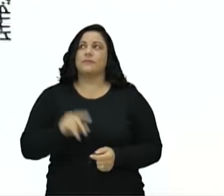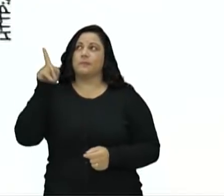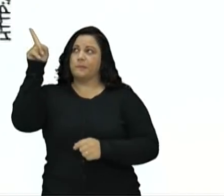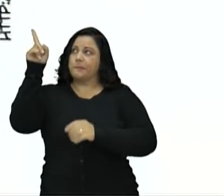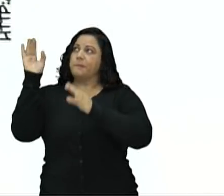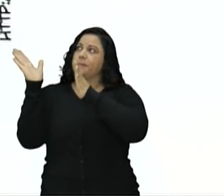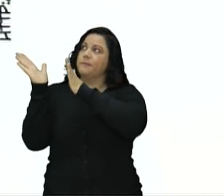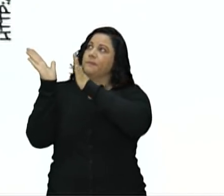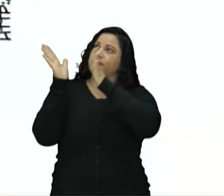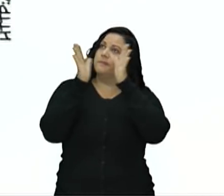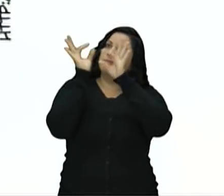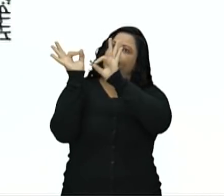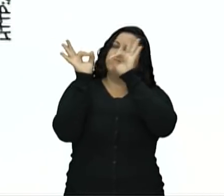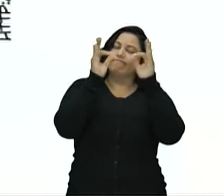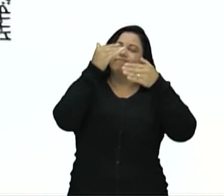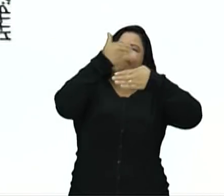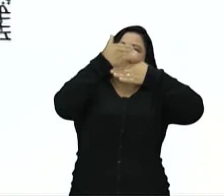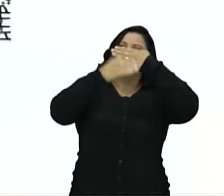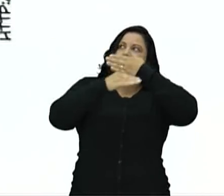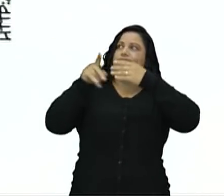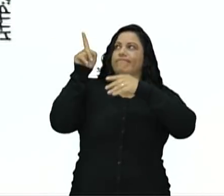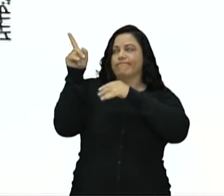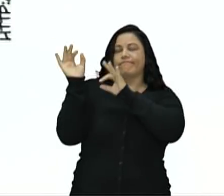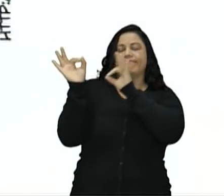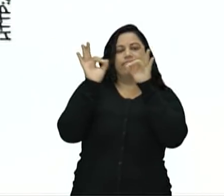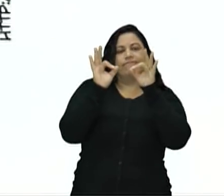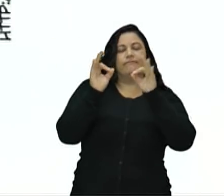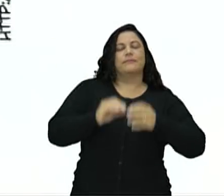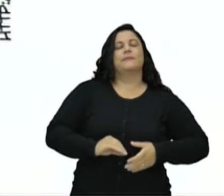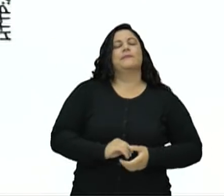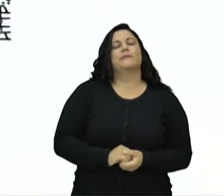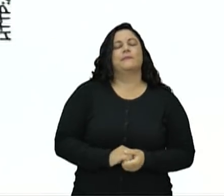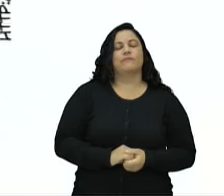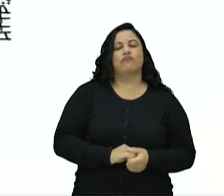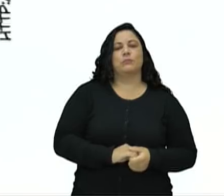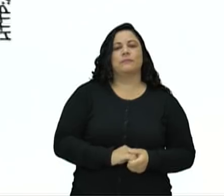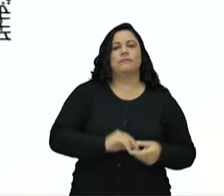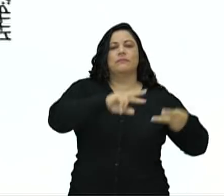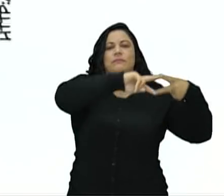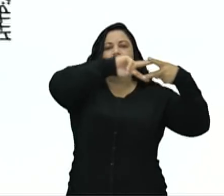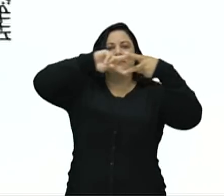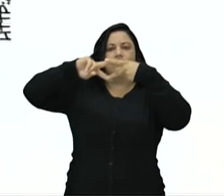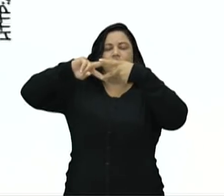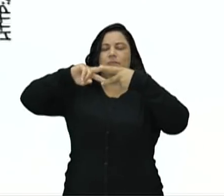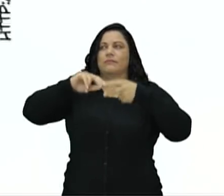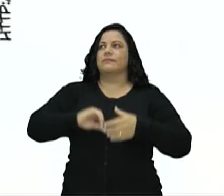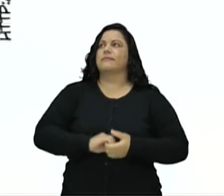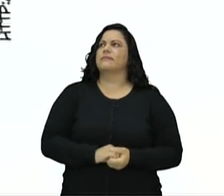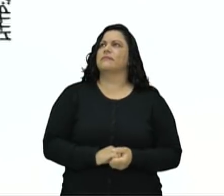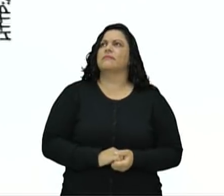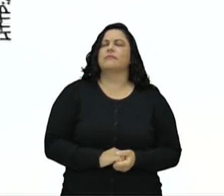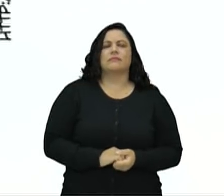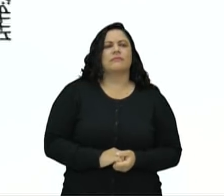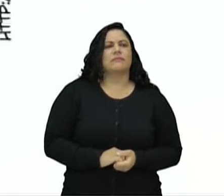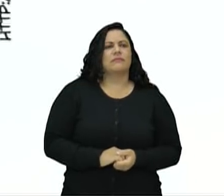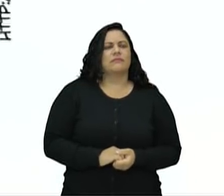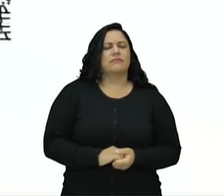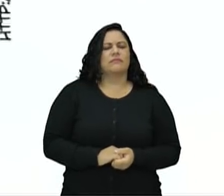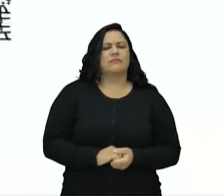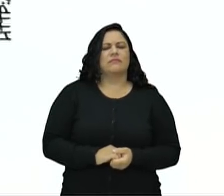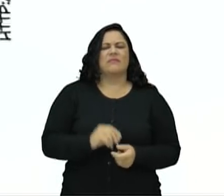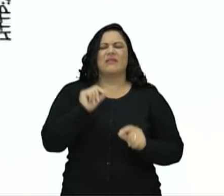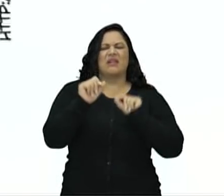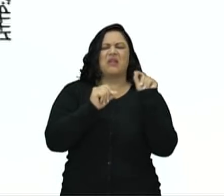agora? Então, a gente tem aqui, né, uma tirinha. O que diz a tirinha? Acho desnecessária essa compulsão pela